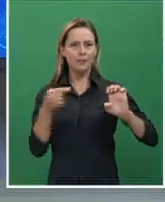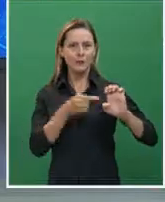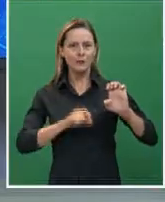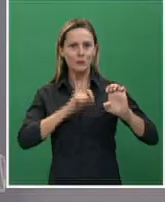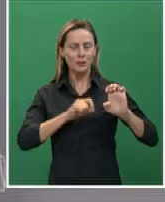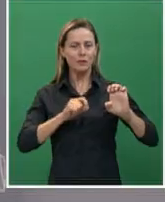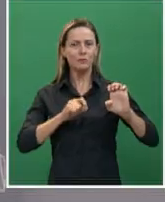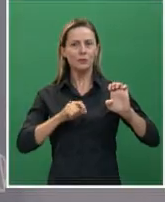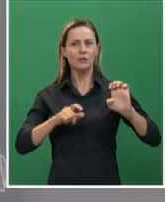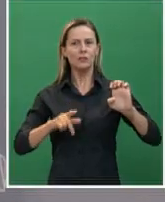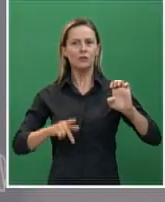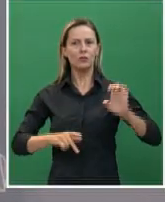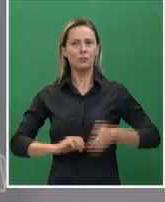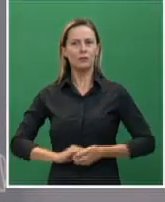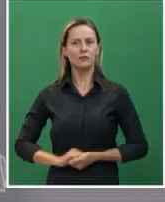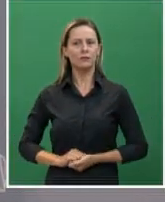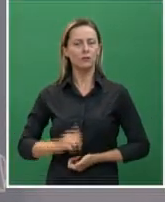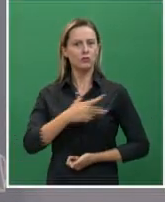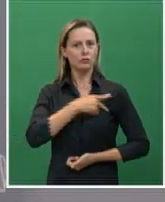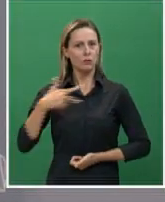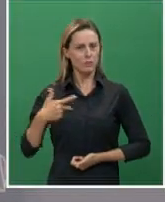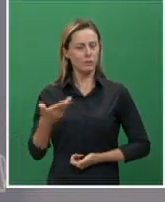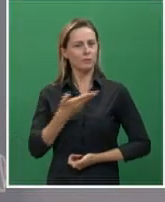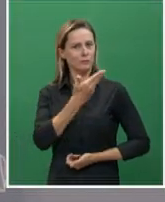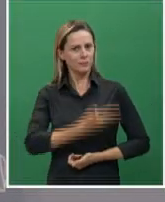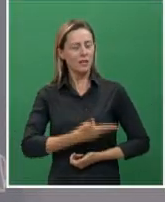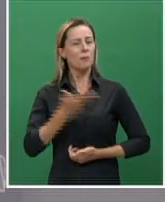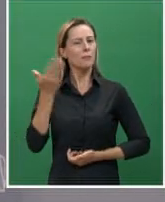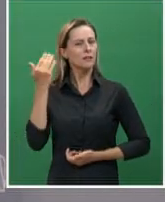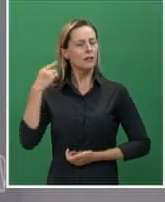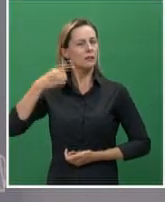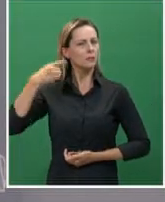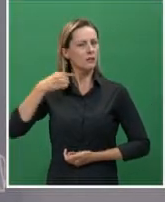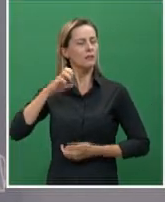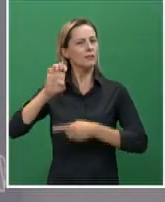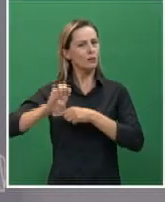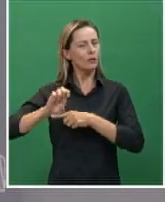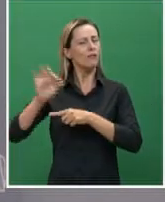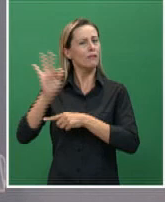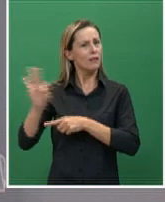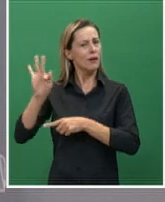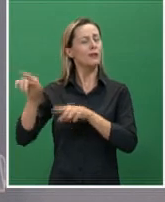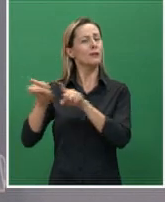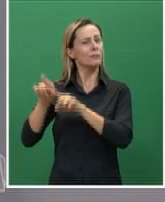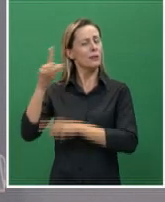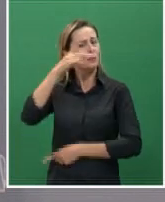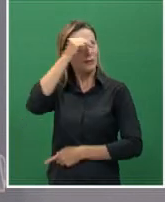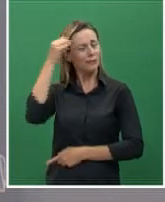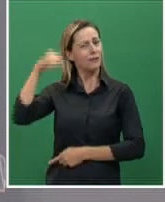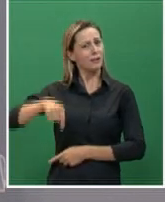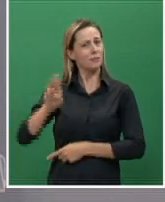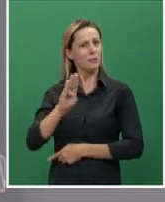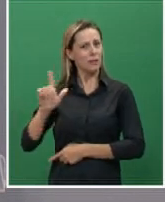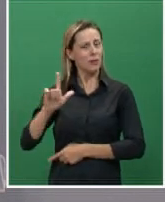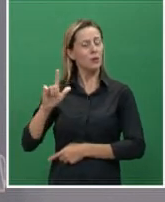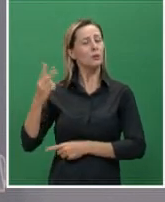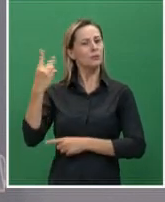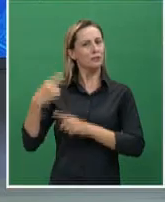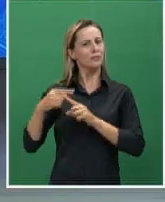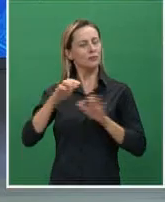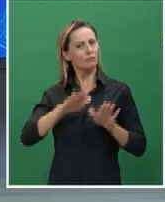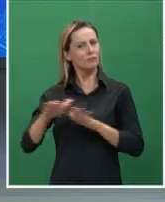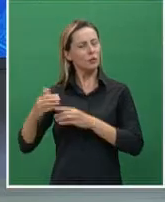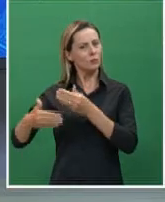candidato João Paulo kleinubing do Democratas Claro bem foi Deputado Estadual Federal e foi Prefeito aqui de Blumenau por dois mandatos